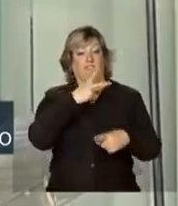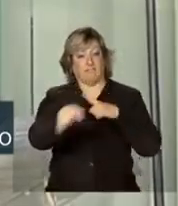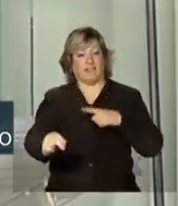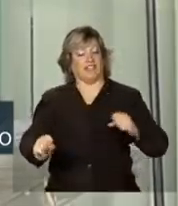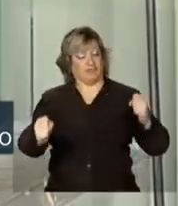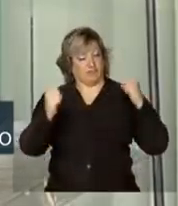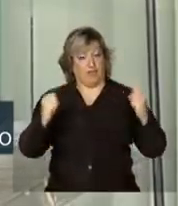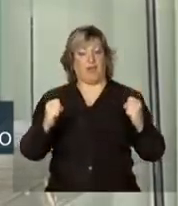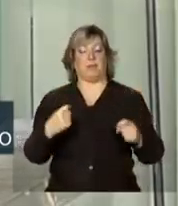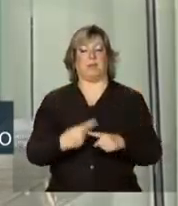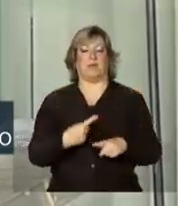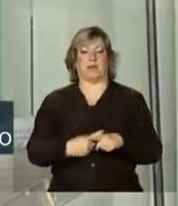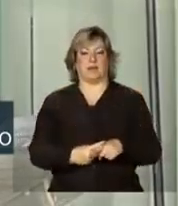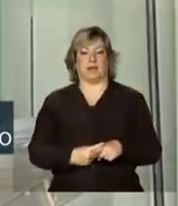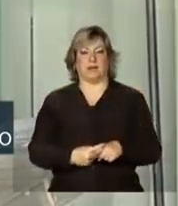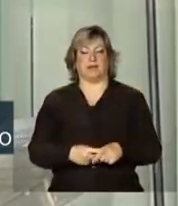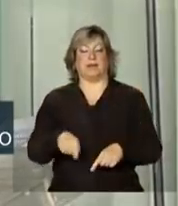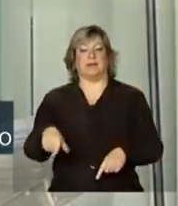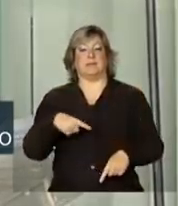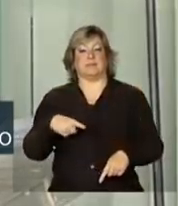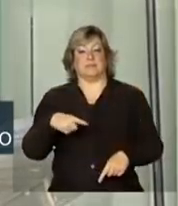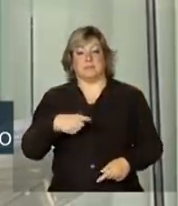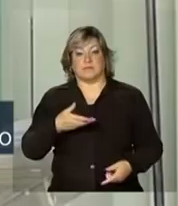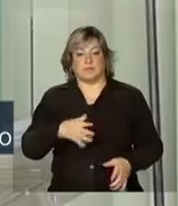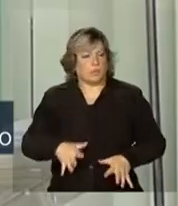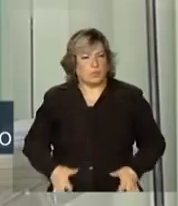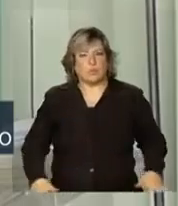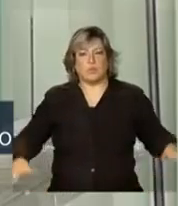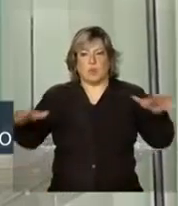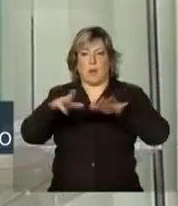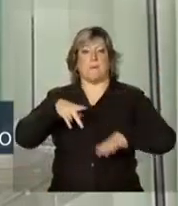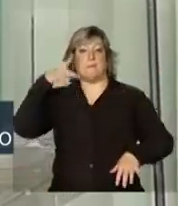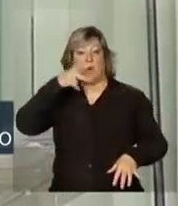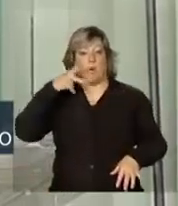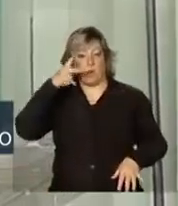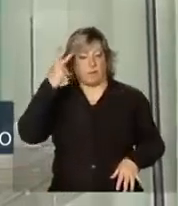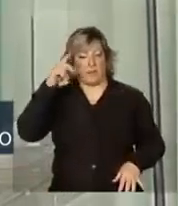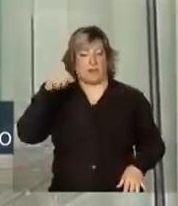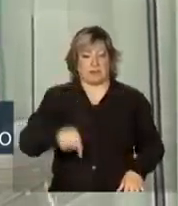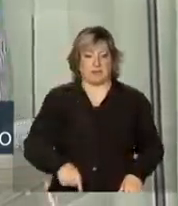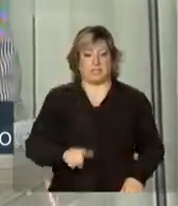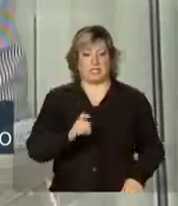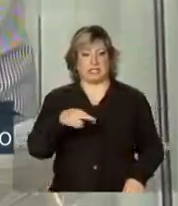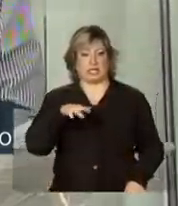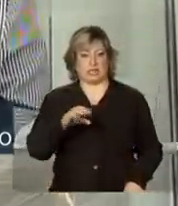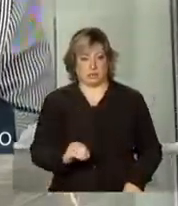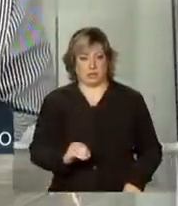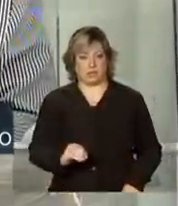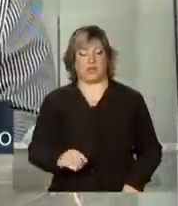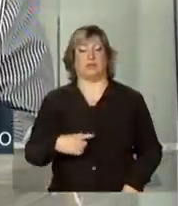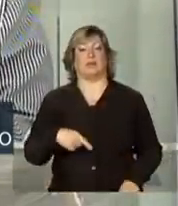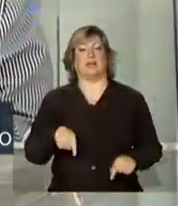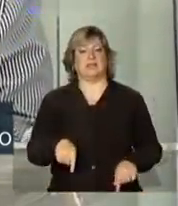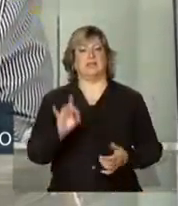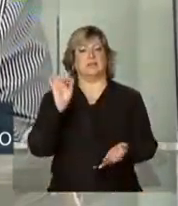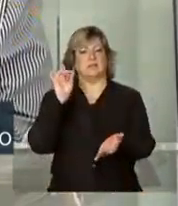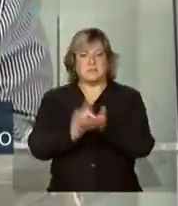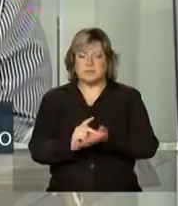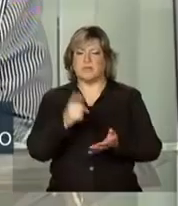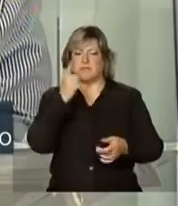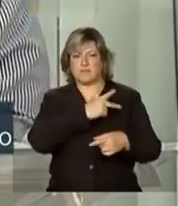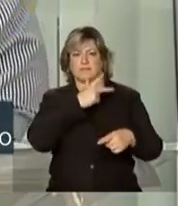não só da chamada transversalidade de gênero, das políticas públicas, mas é uma vitória,